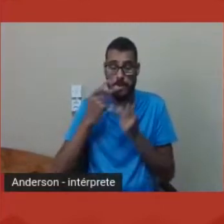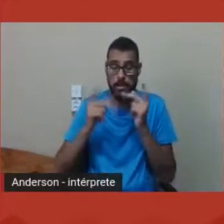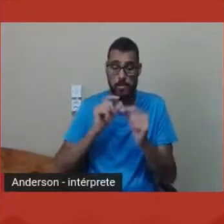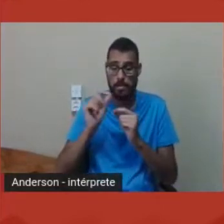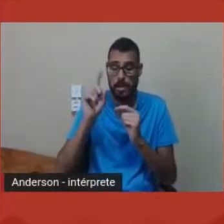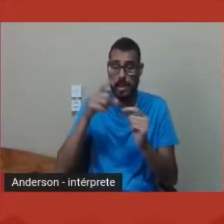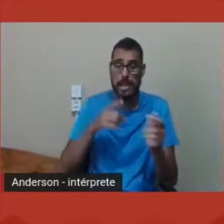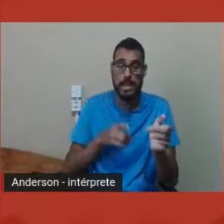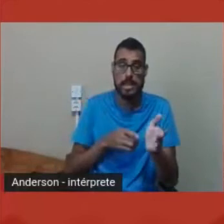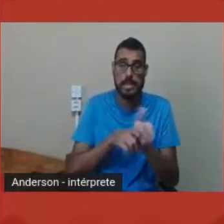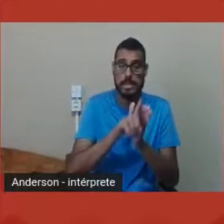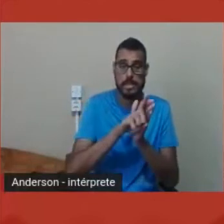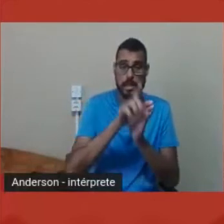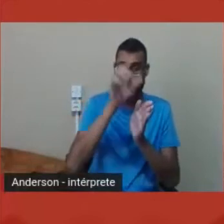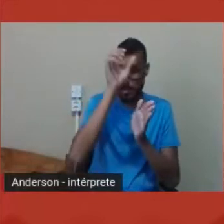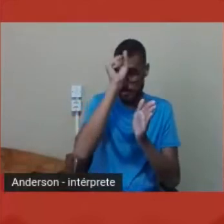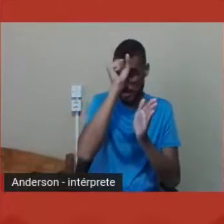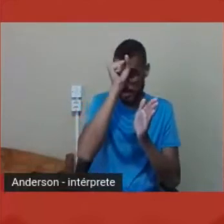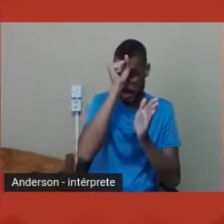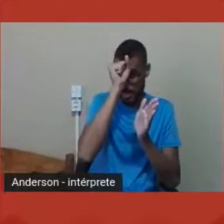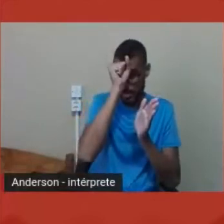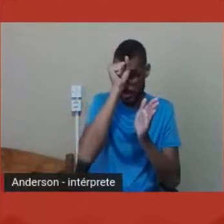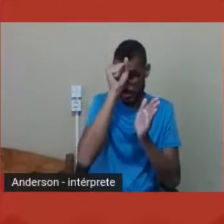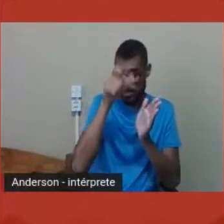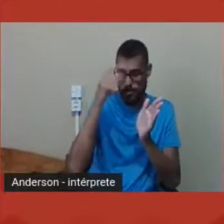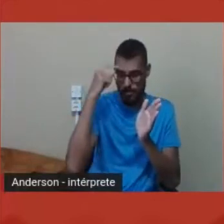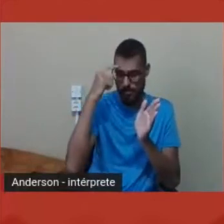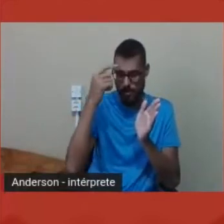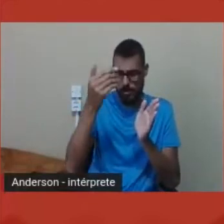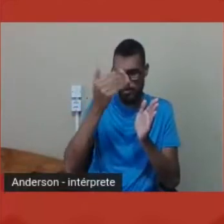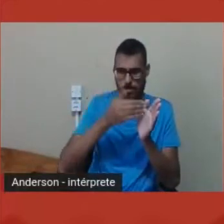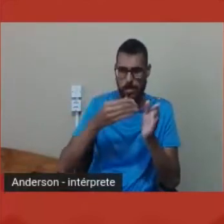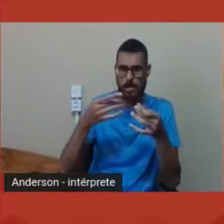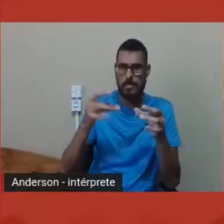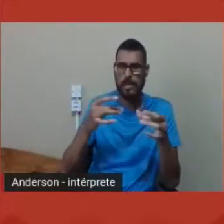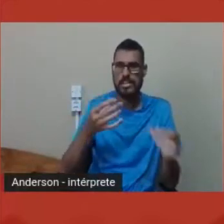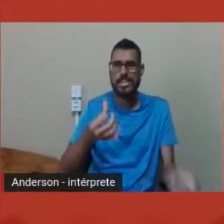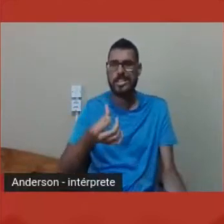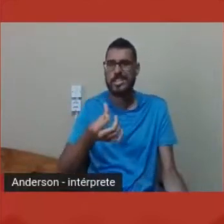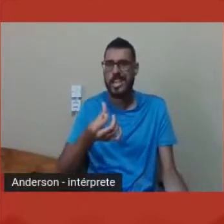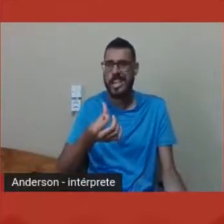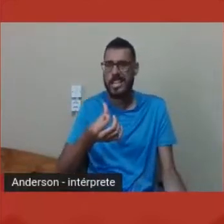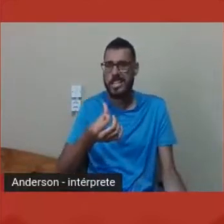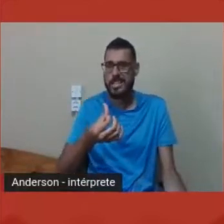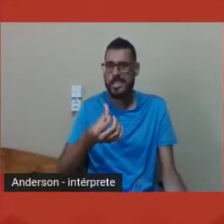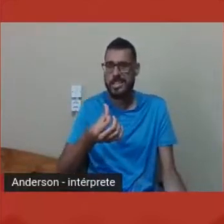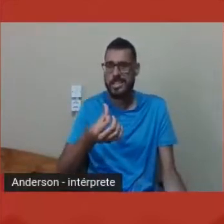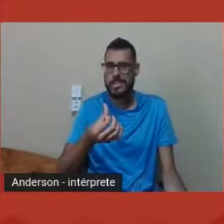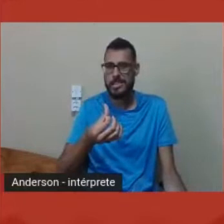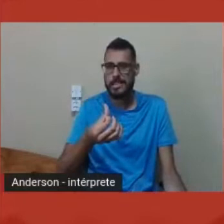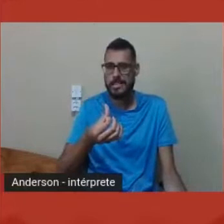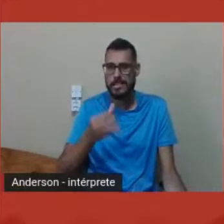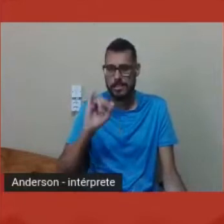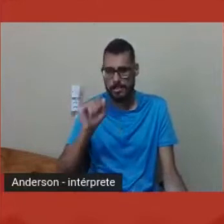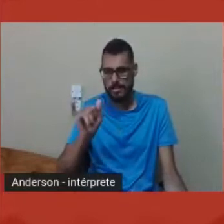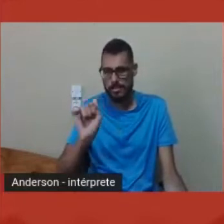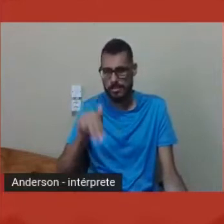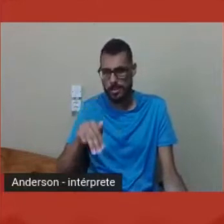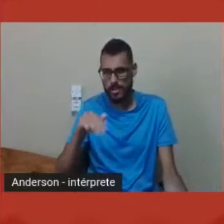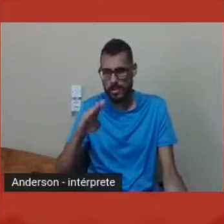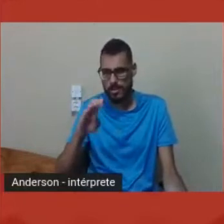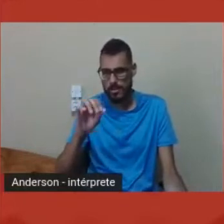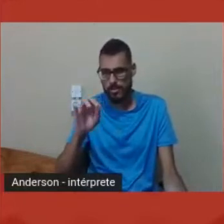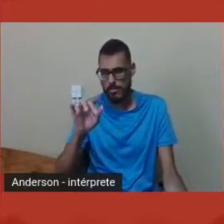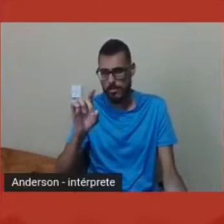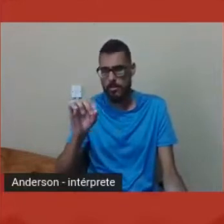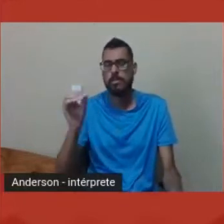quiserem ir para a página, acho que está na página 6 agora. né, do Jamboard, aí vocês já colocam nessa